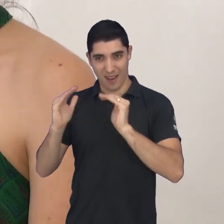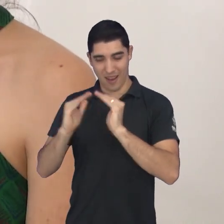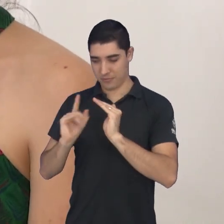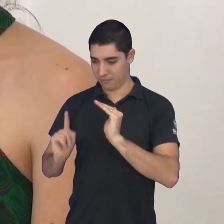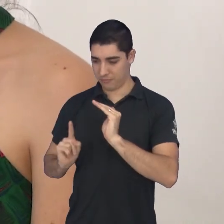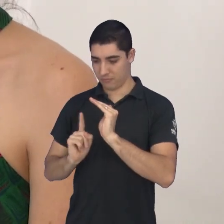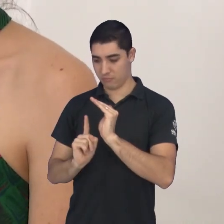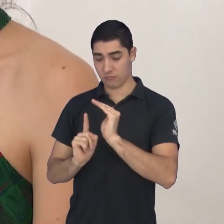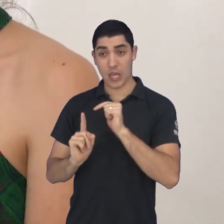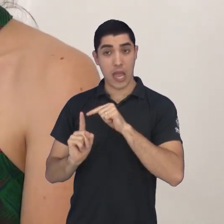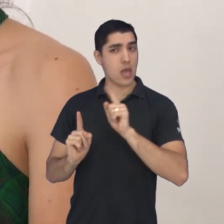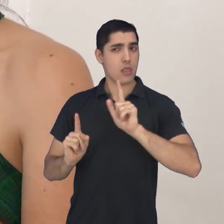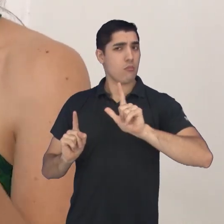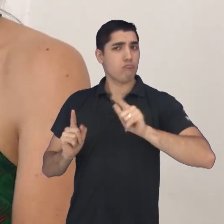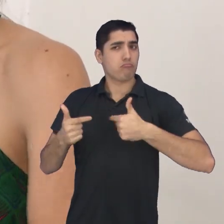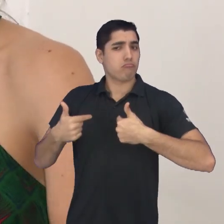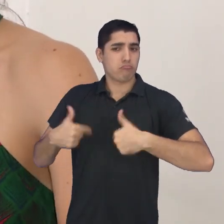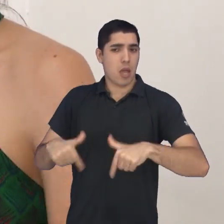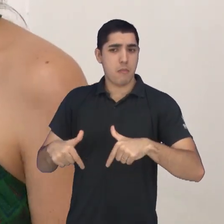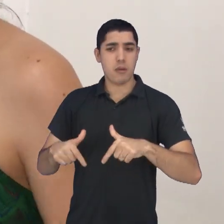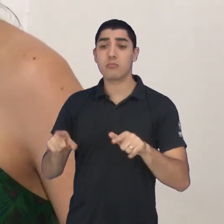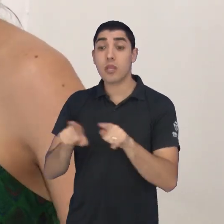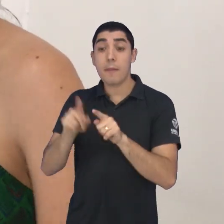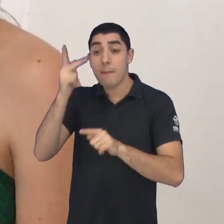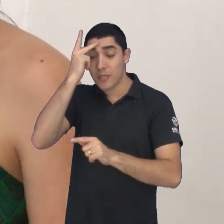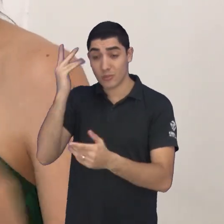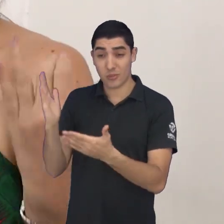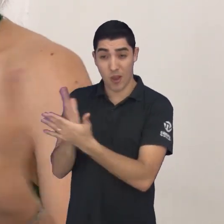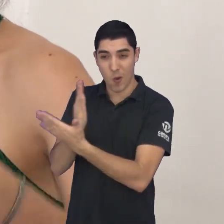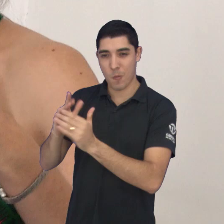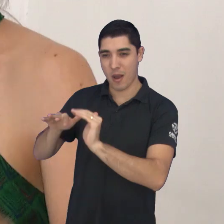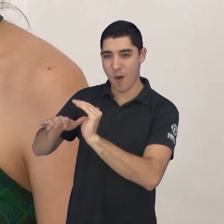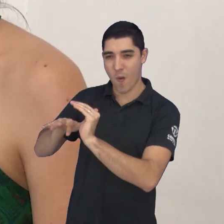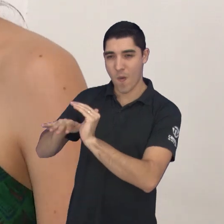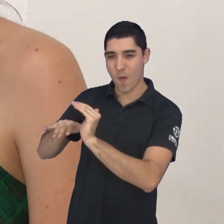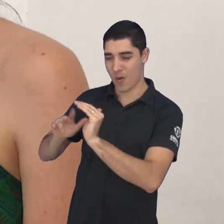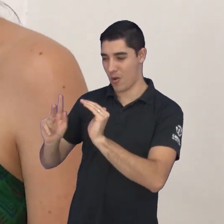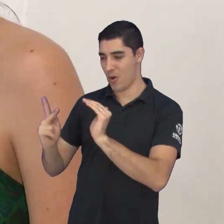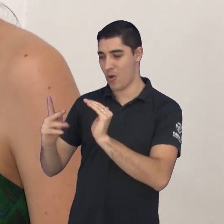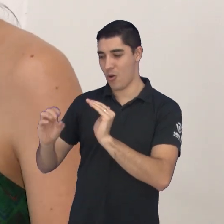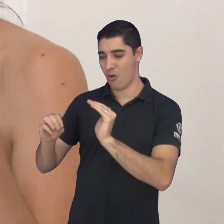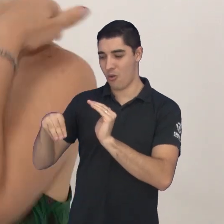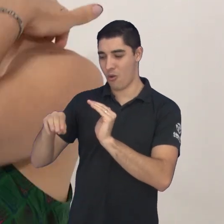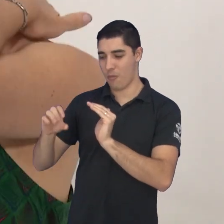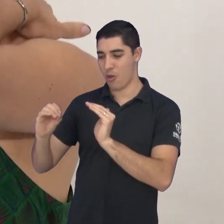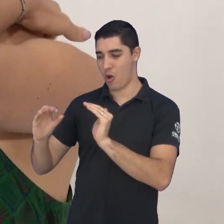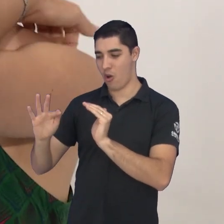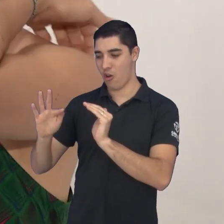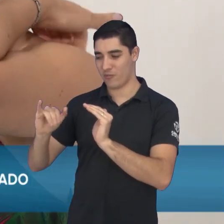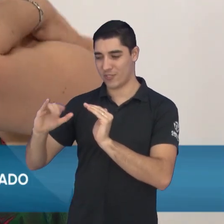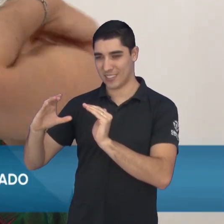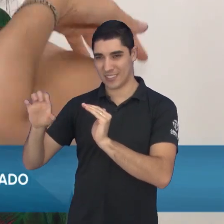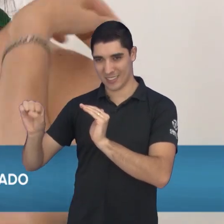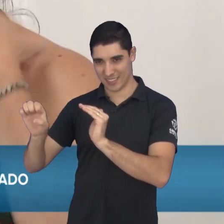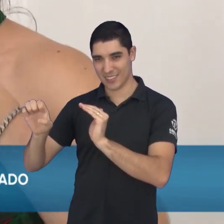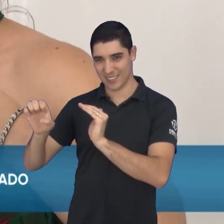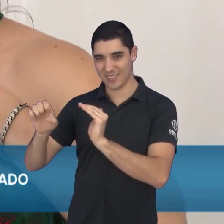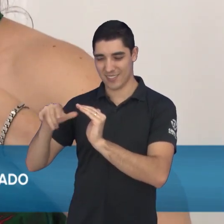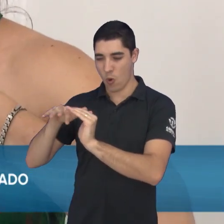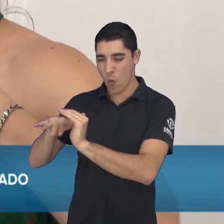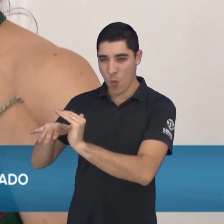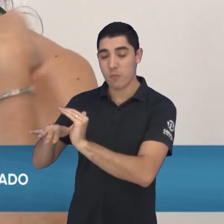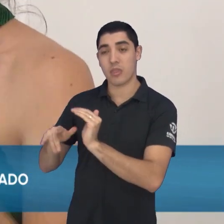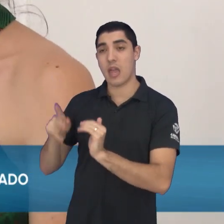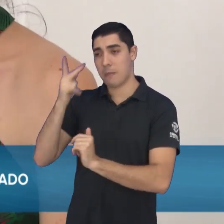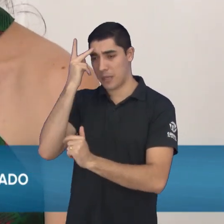ela não está trabalhando. Então, inclusive, o pessoal do home office teve muito esse problema, a galera na pandemia teve muito esse problema. Às vezes, os estudantes, né? A galera que vai, por exemplo,